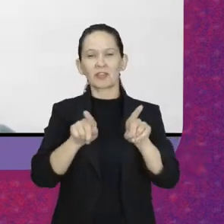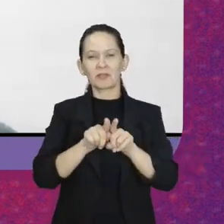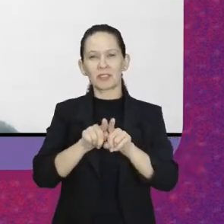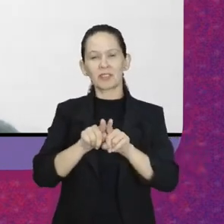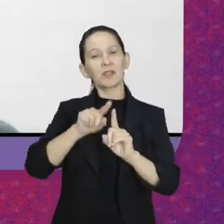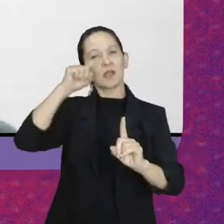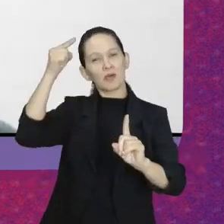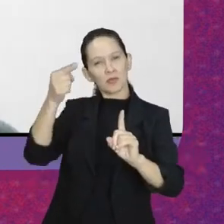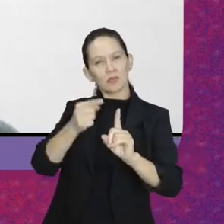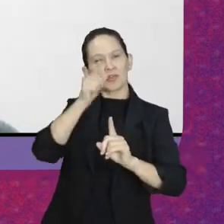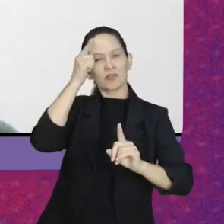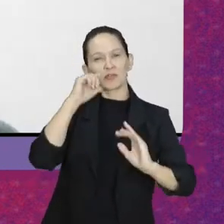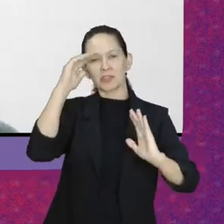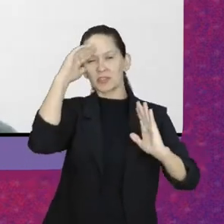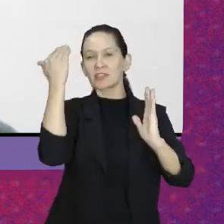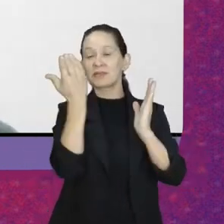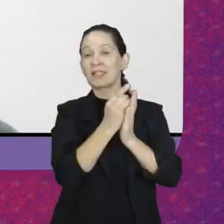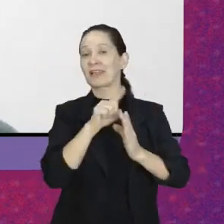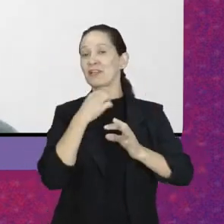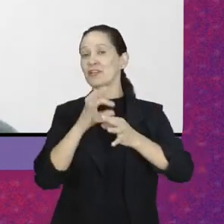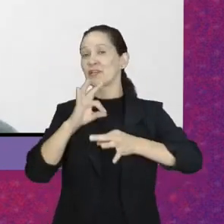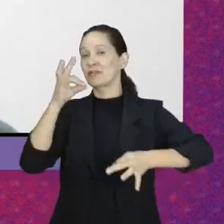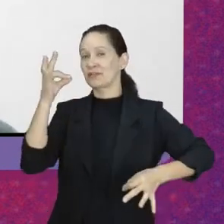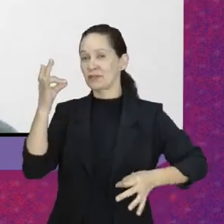a meta, que a gente está muito longe.